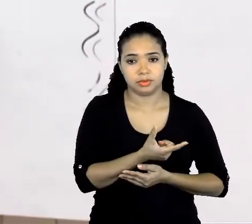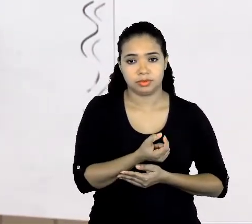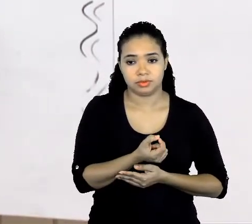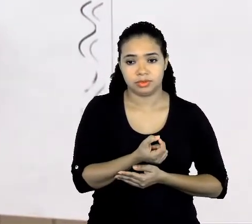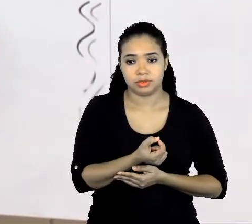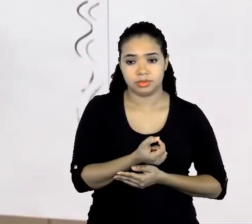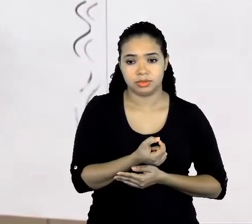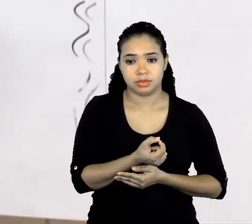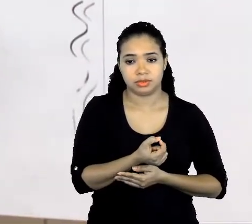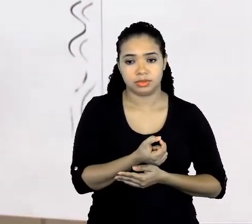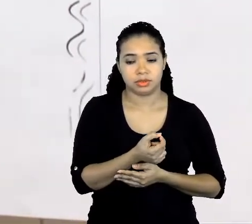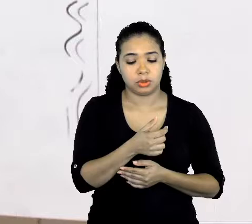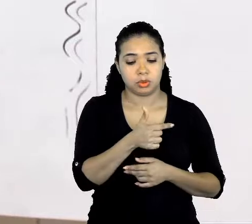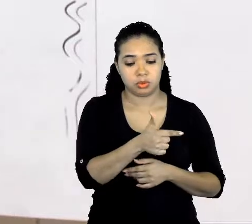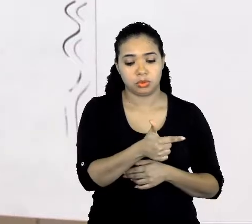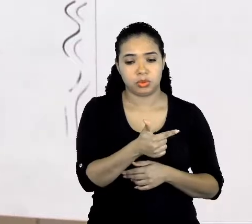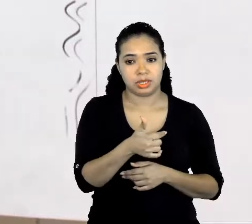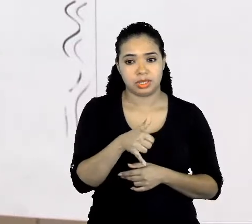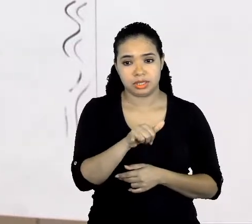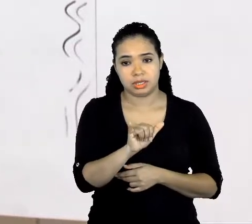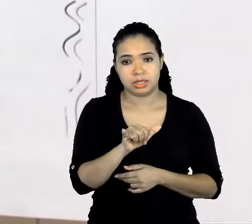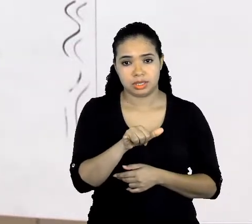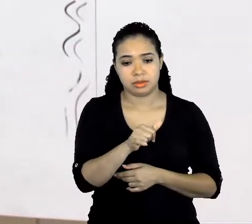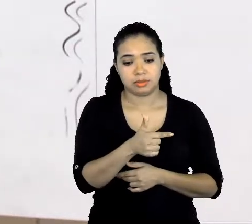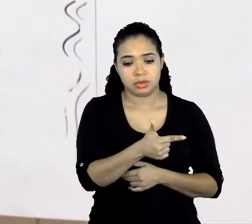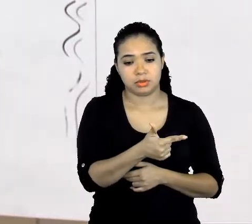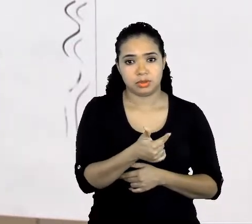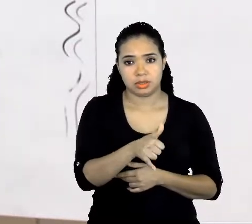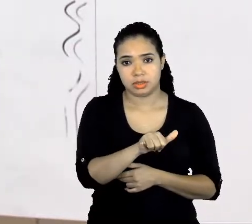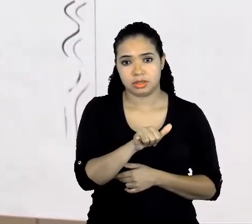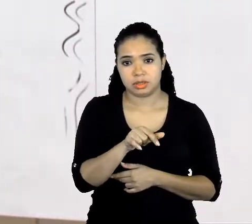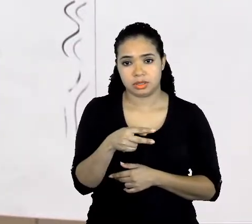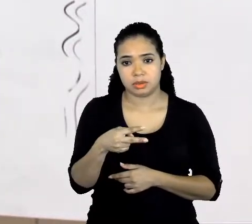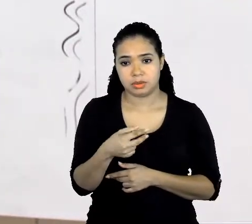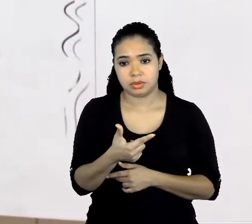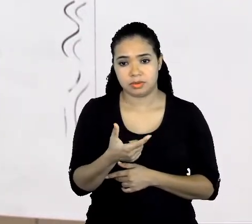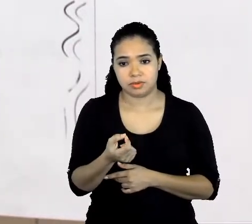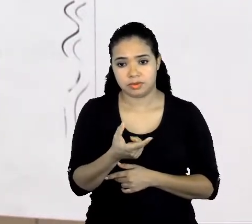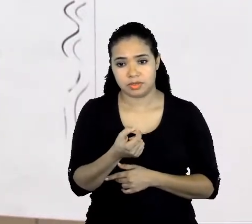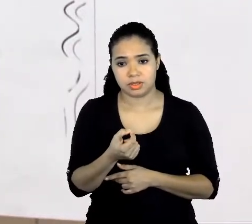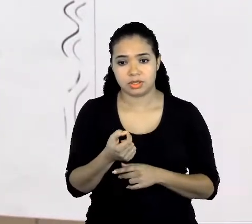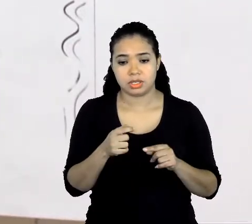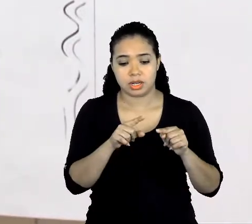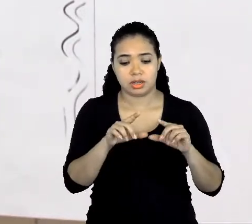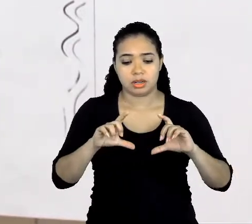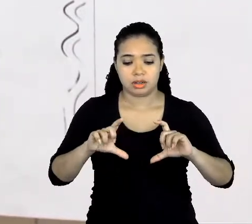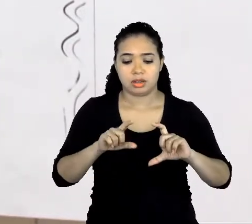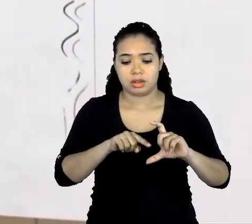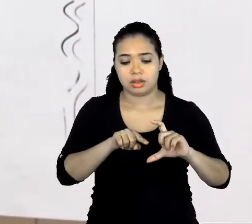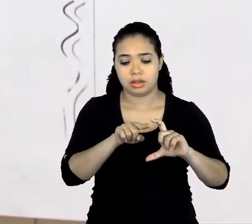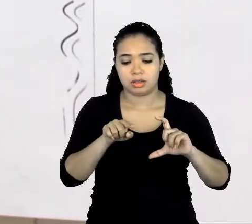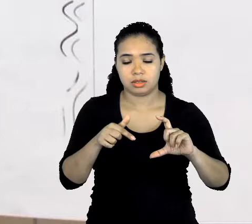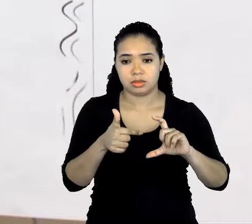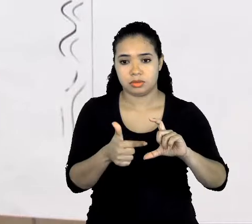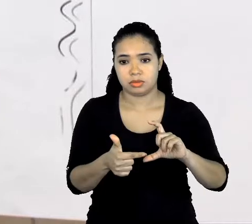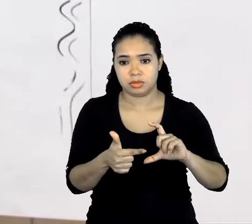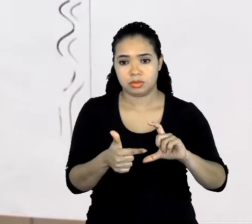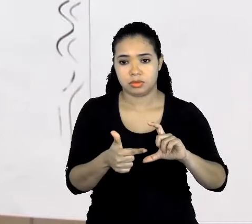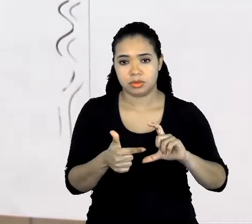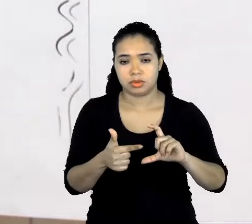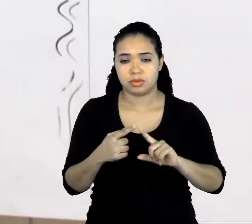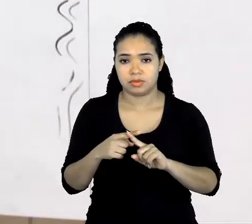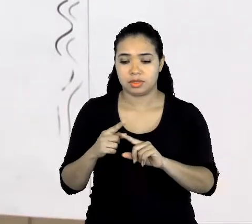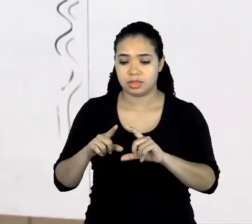2y é igual a 20. Raiz de 2 vezes raiz de 2, eu posso pensar da seguinte forma, que é raiz de